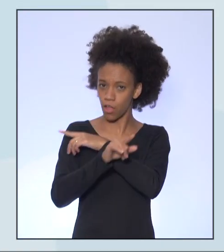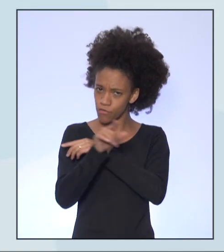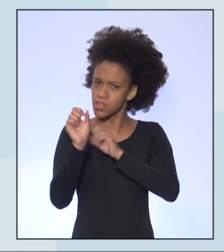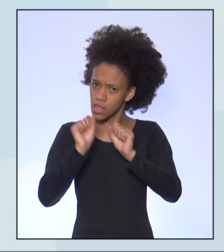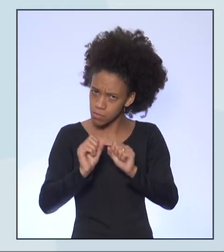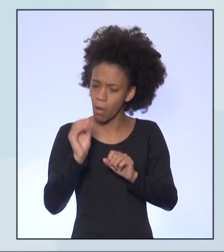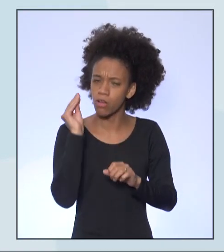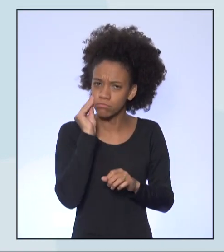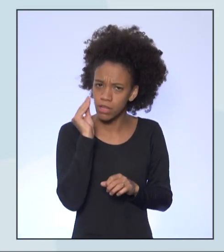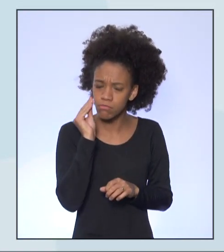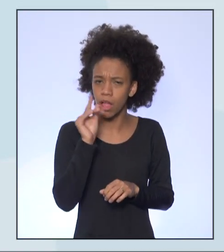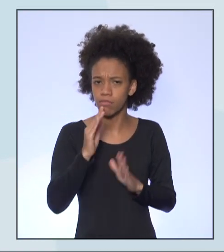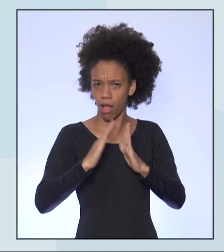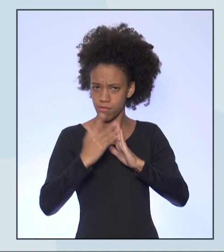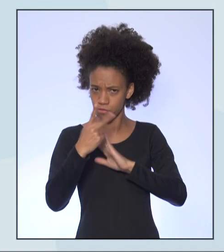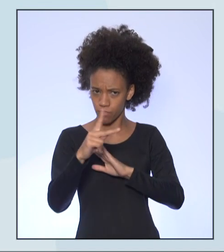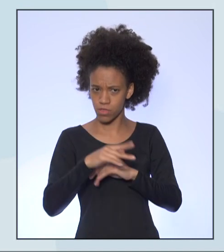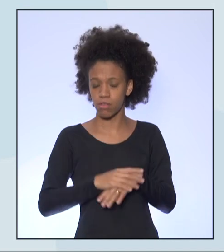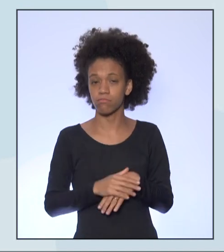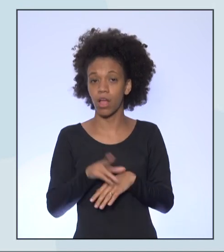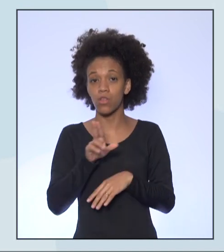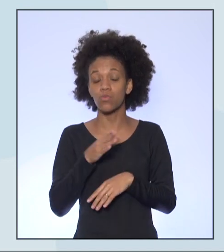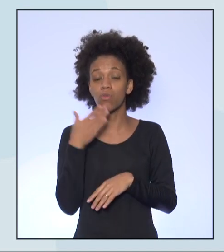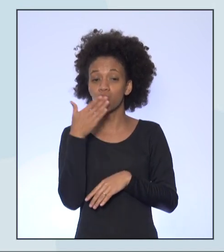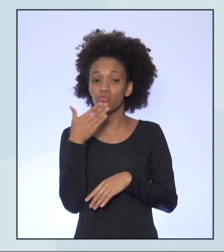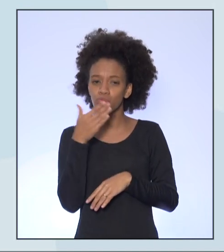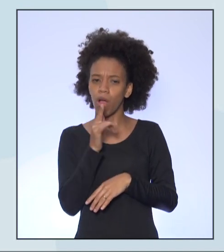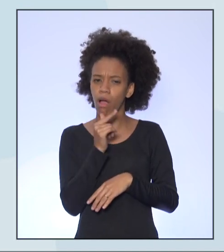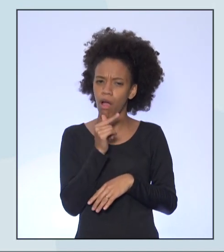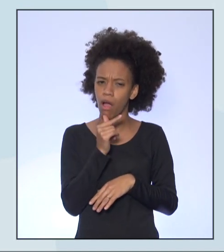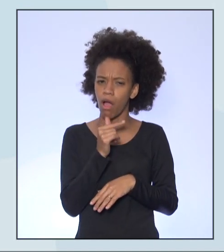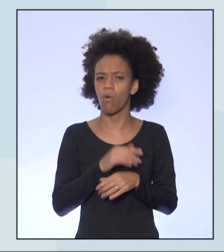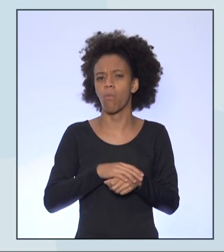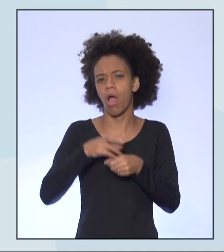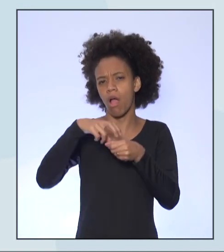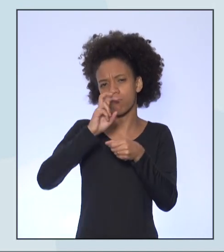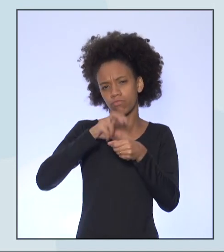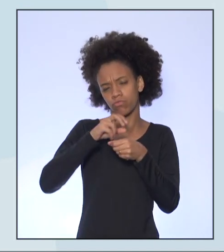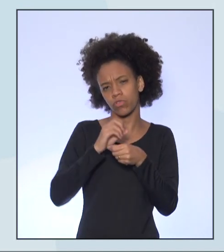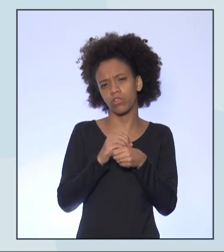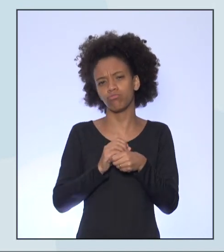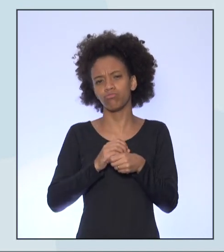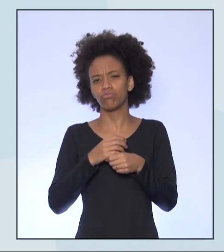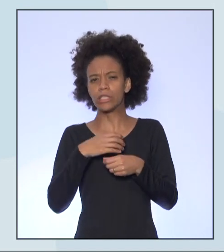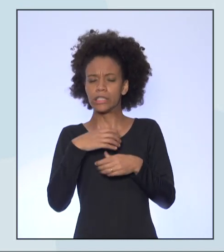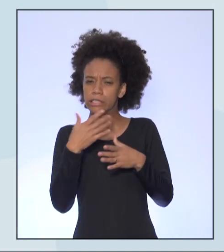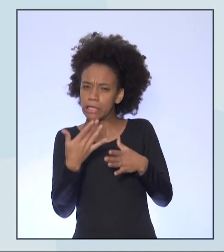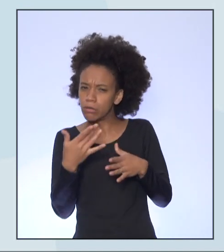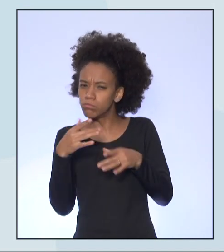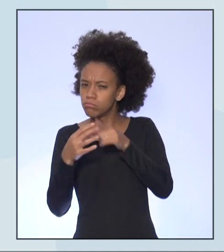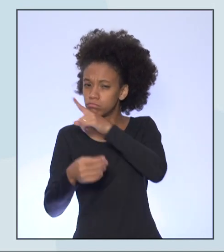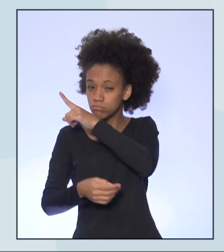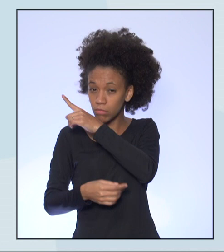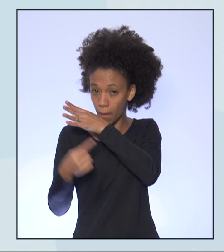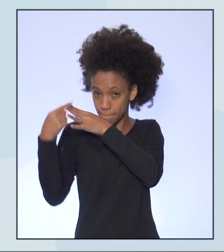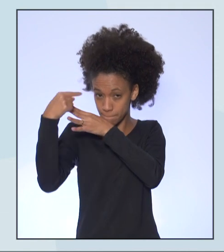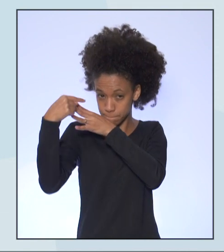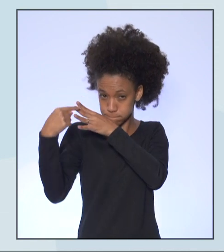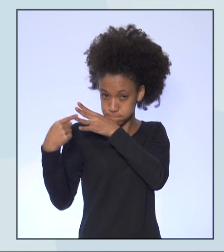vocês. A gente usou açúcar, água, refrigerante de limão, bicarbonato de sódio e 3